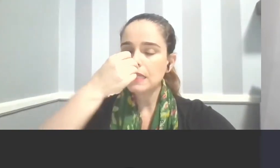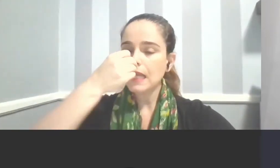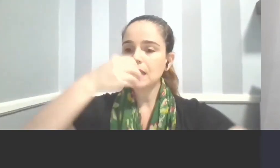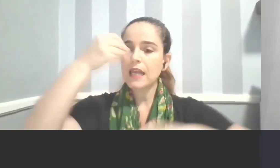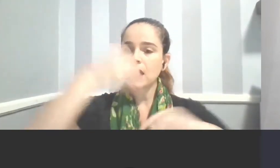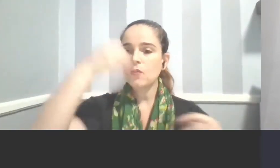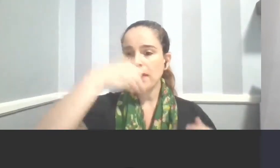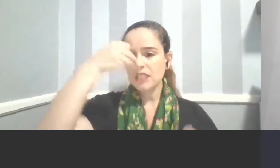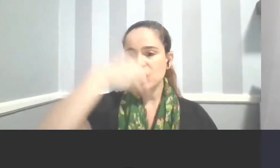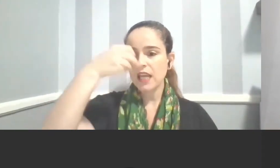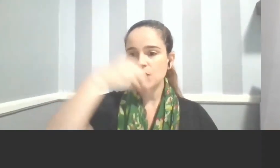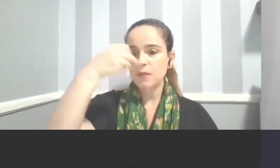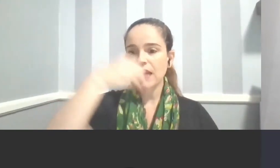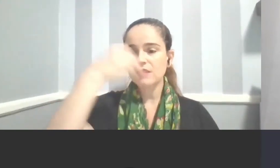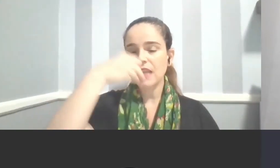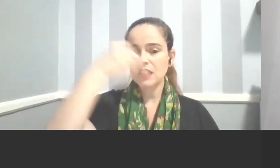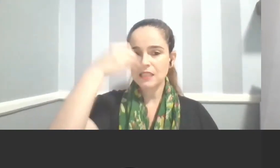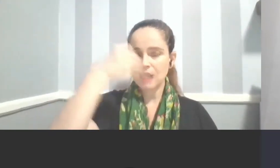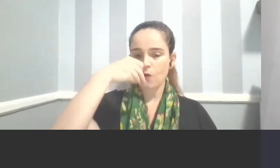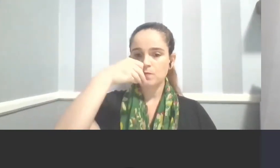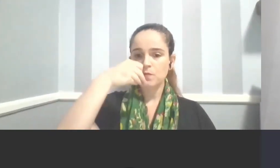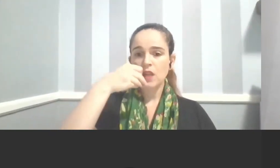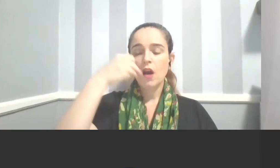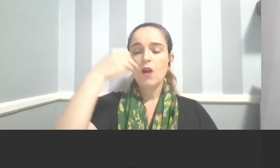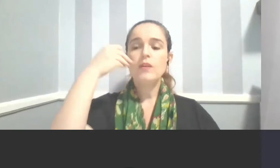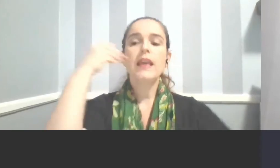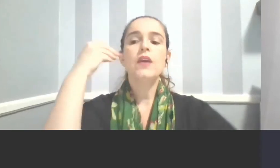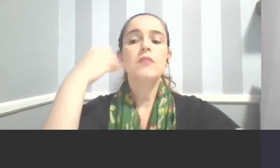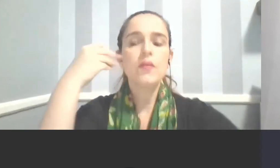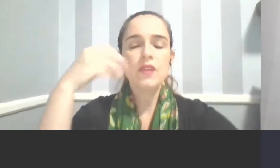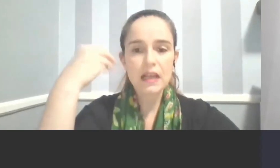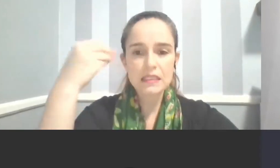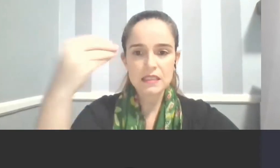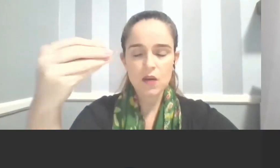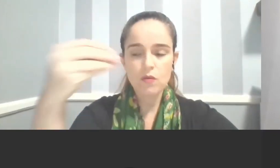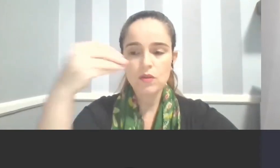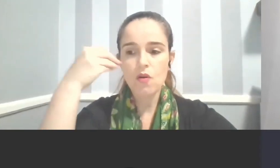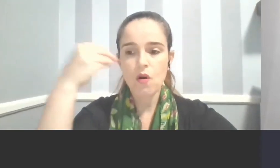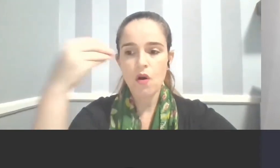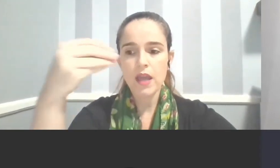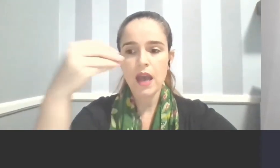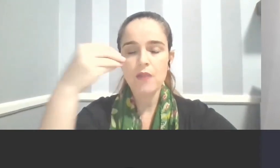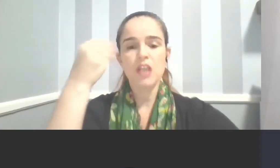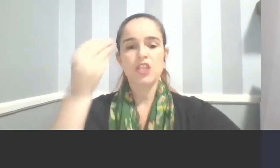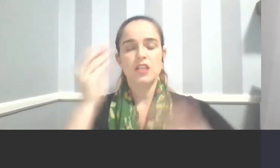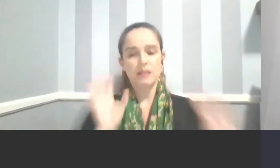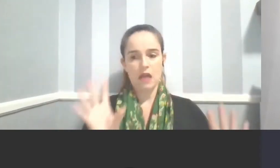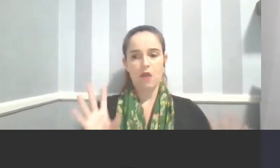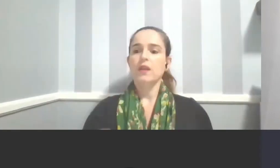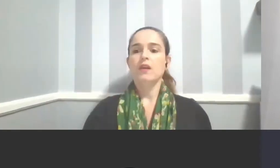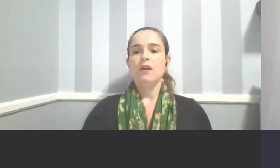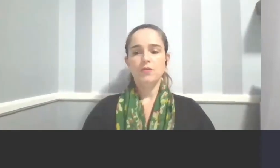sangue que ele está saindo persistente pela cavidade nasal. O que eu tenho que fazer quando ocorre a